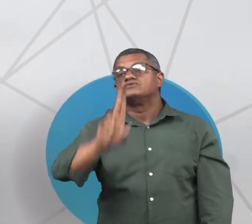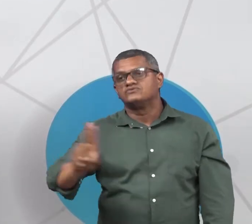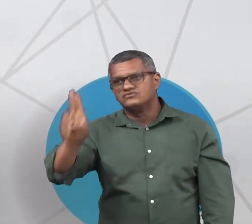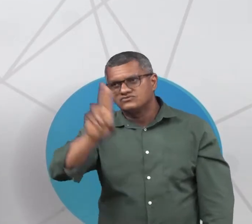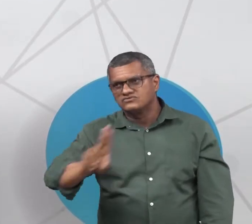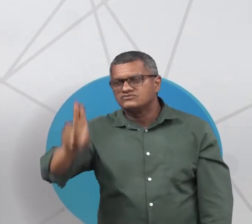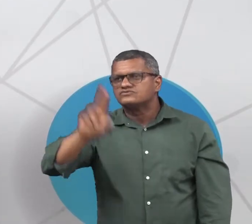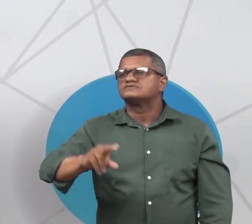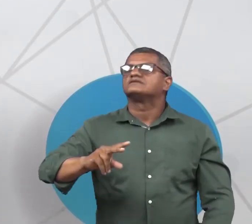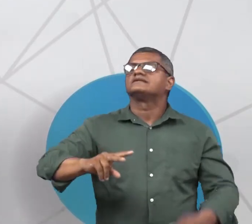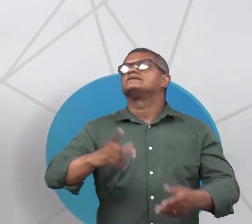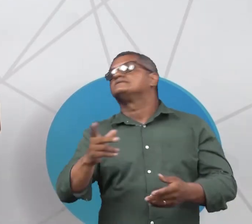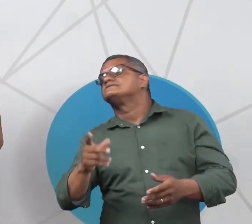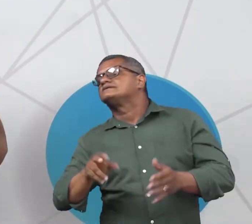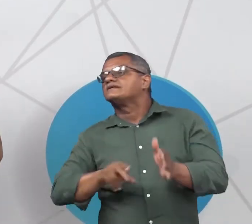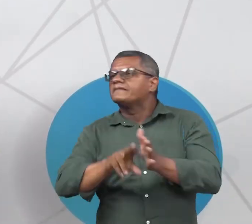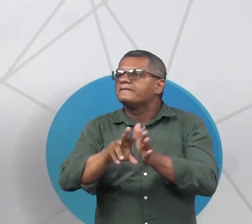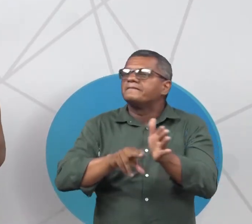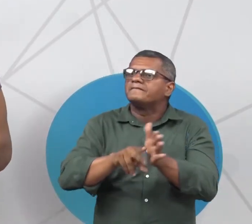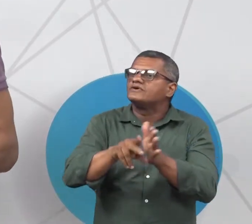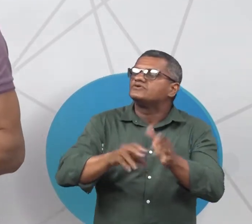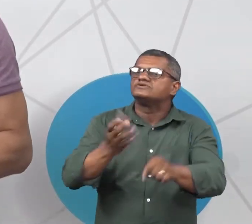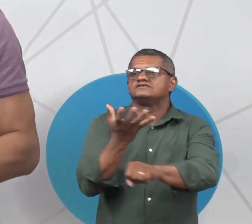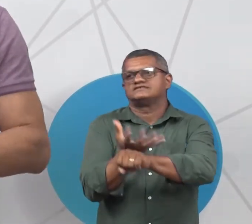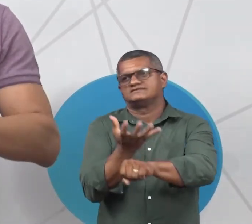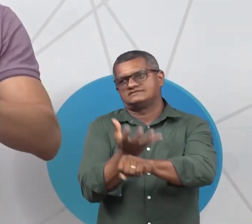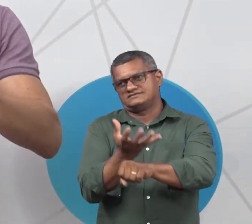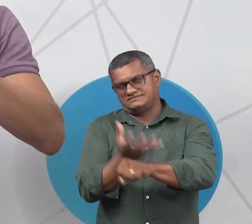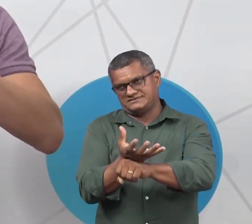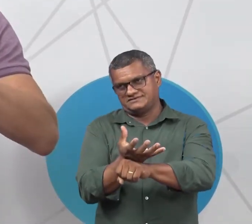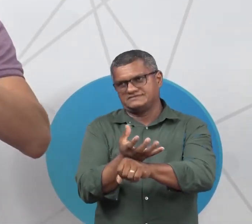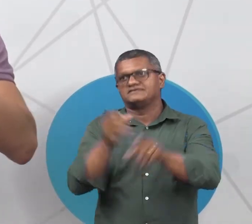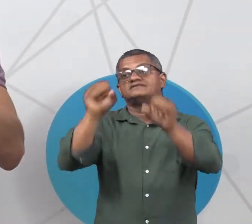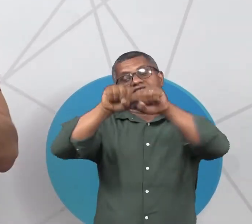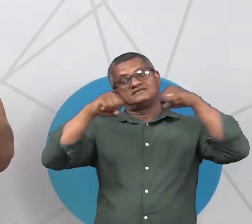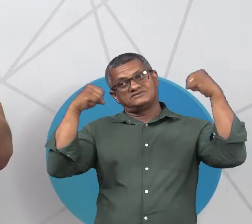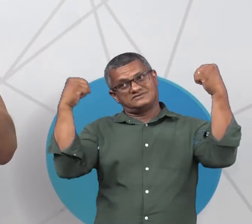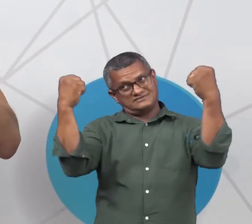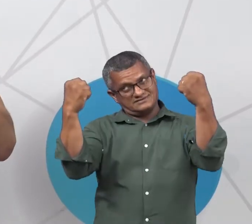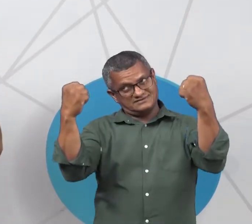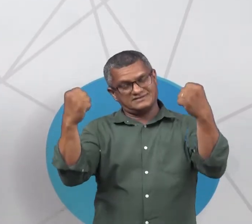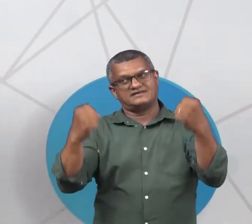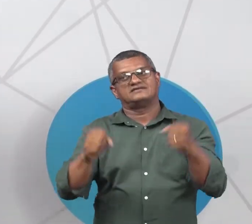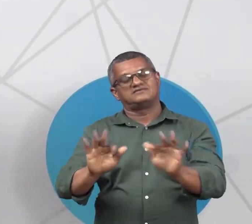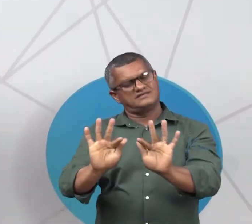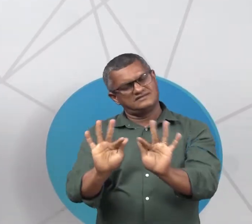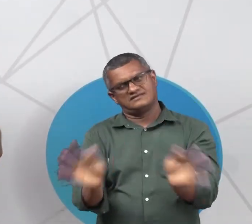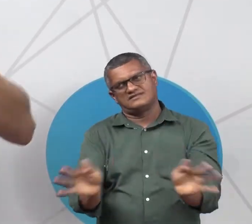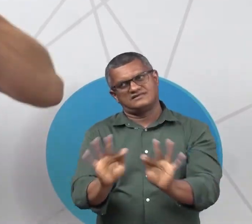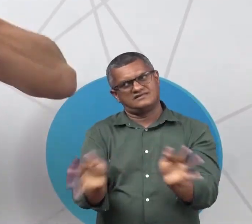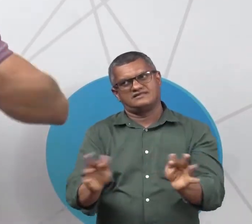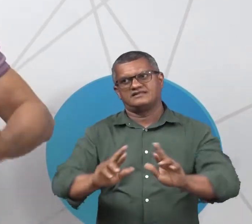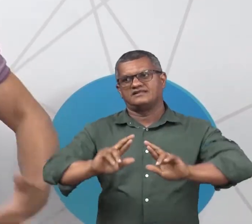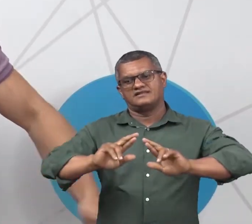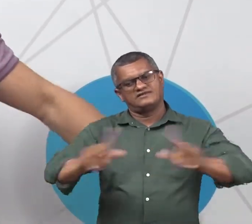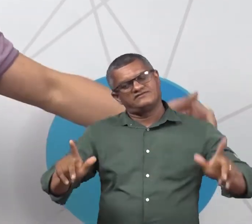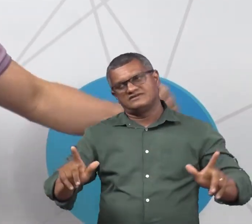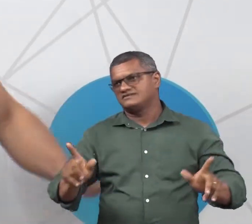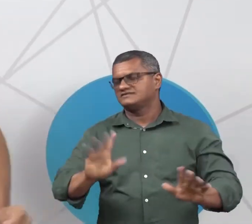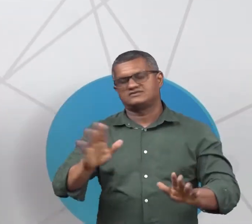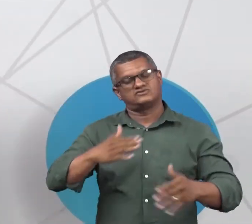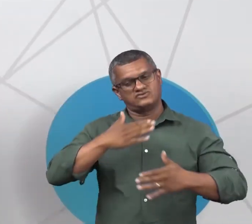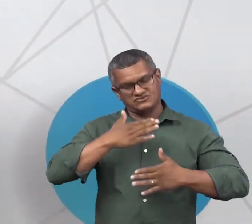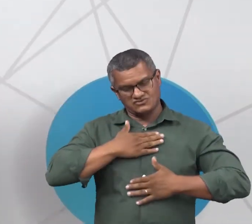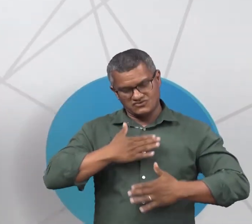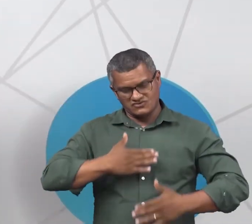disciplina de biologia. Mas isso socialmente não é uma simples diferenciação do corpo